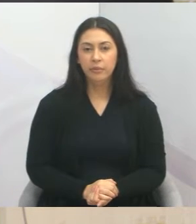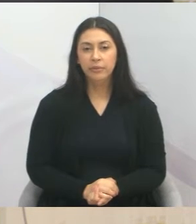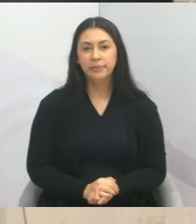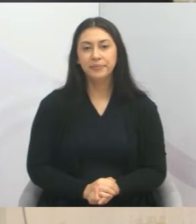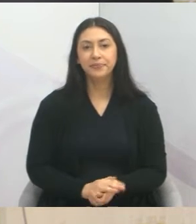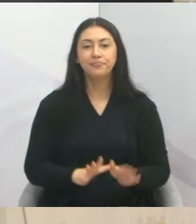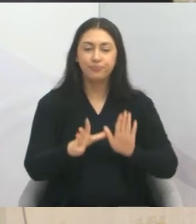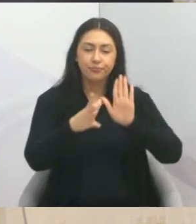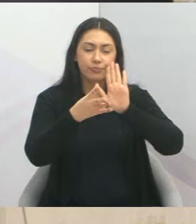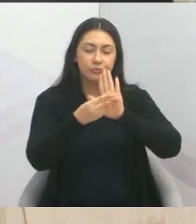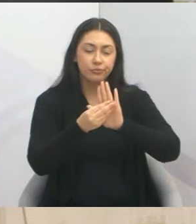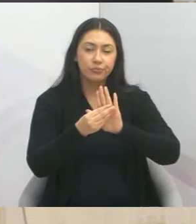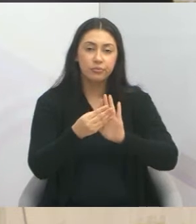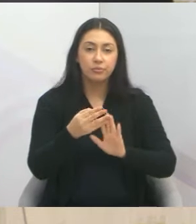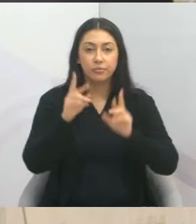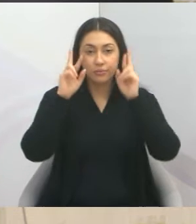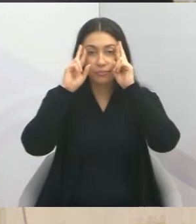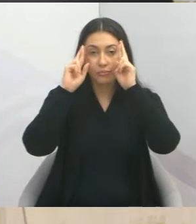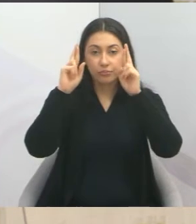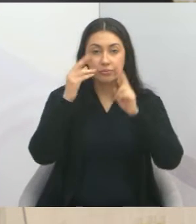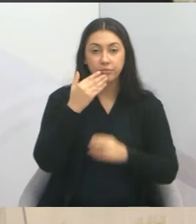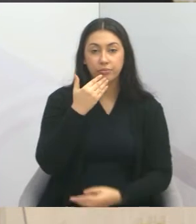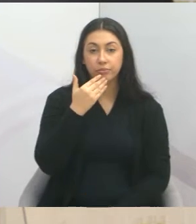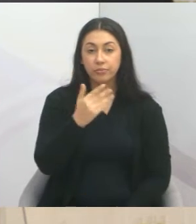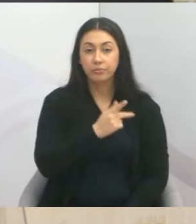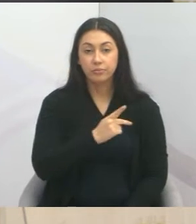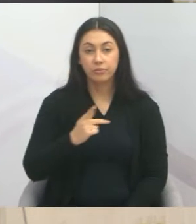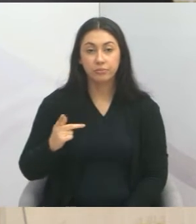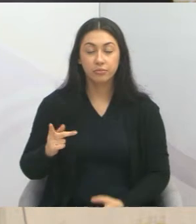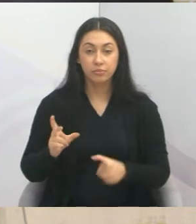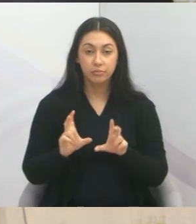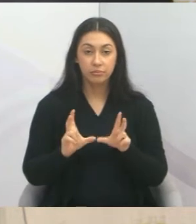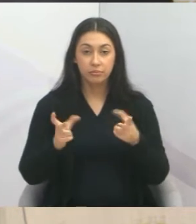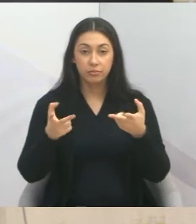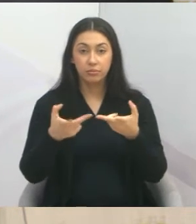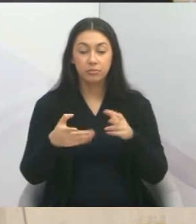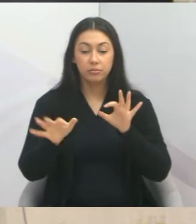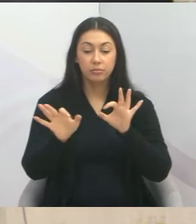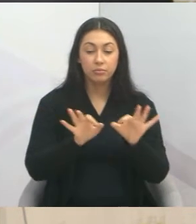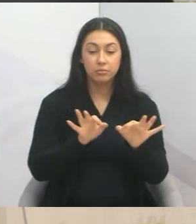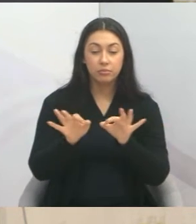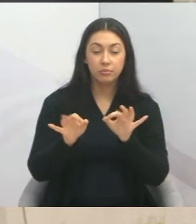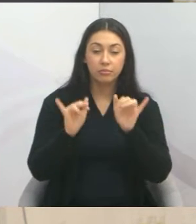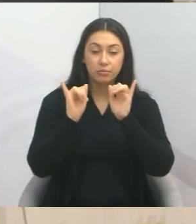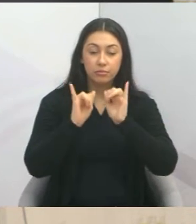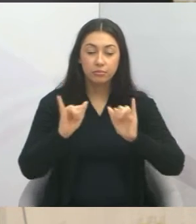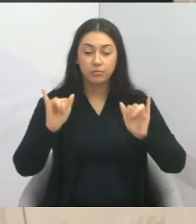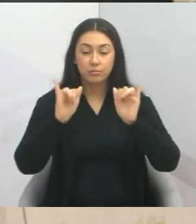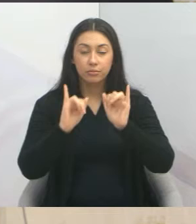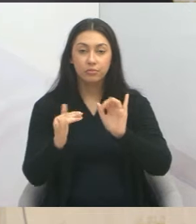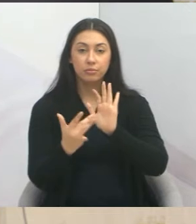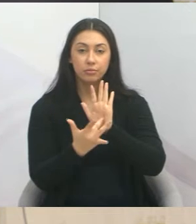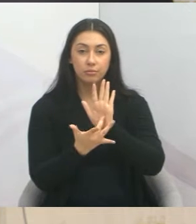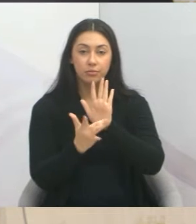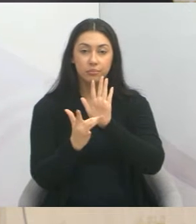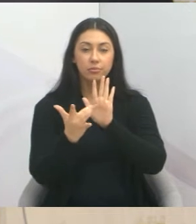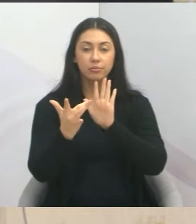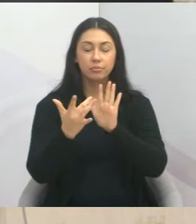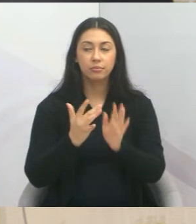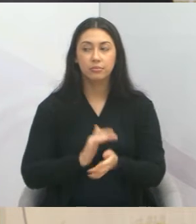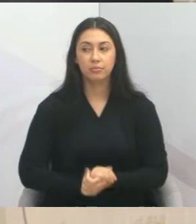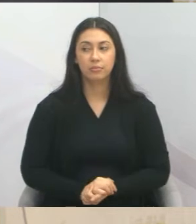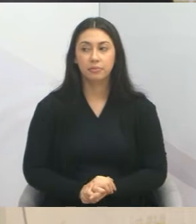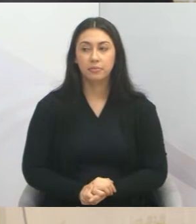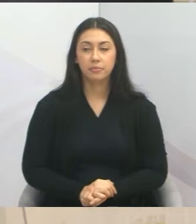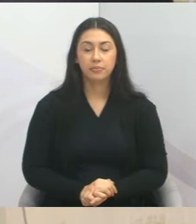feitos esse registro respeitosamente requeremos o presente a presença dessa casa que seja adotados apresenta habituais